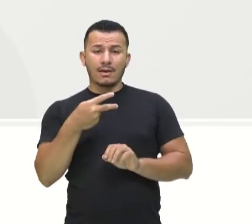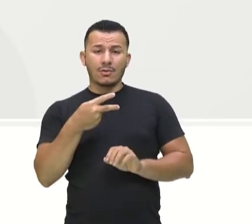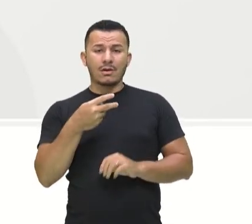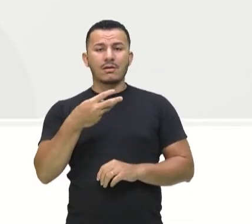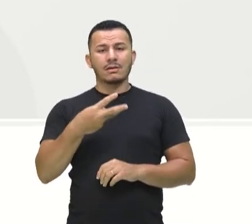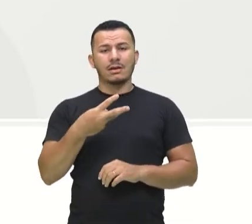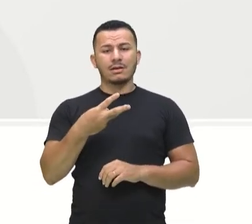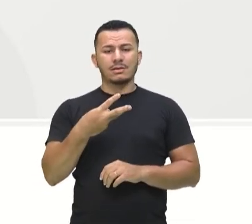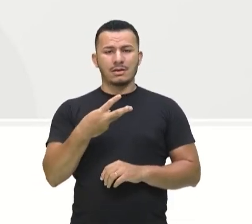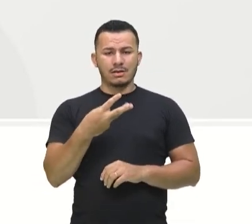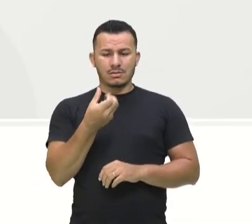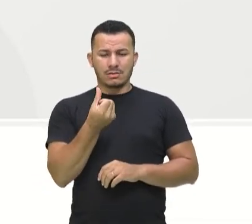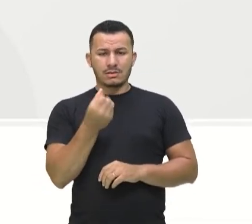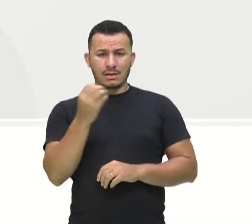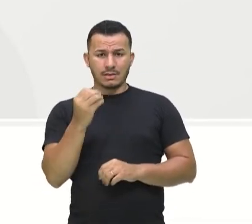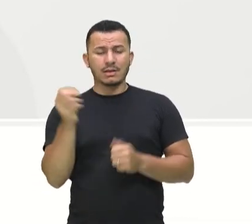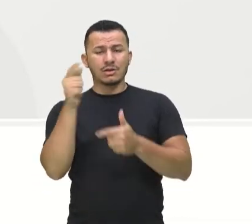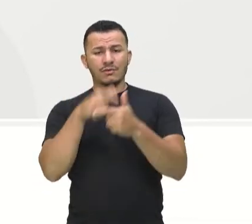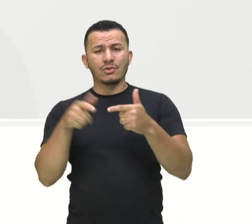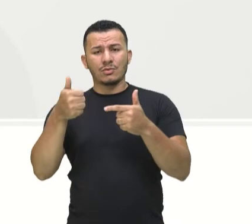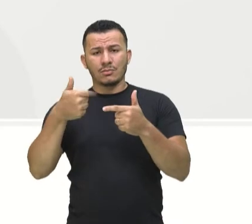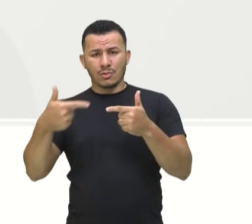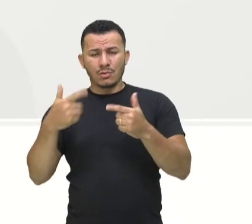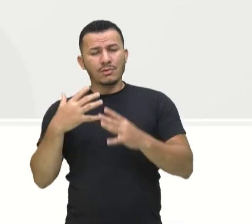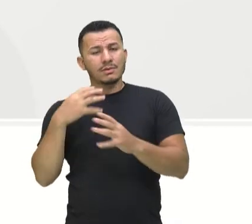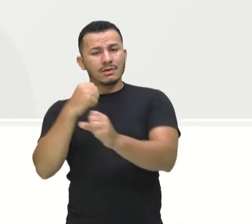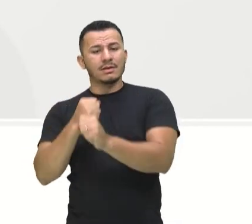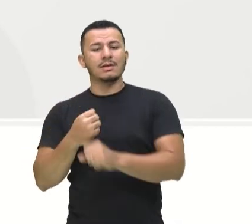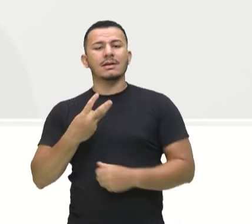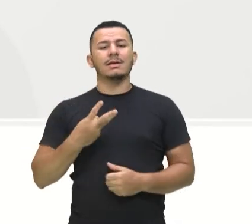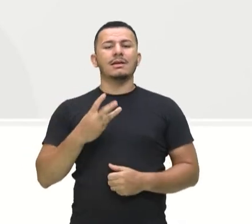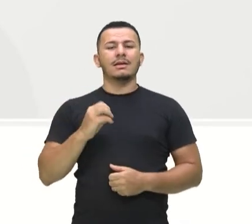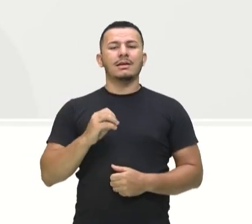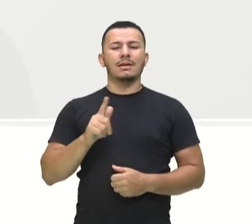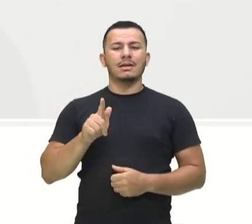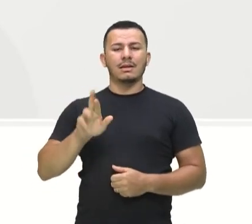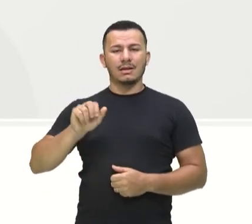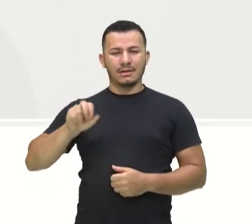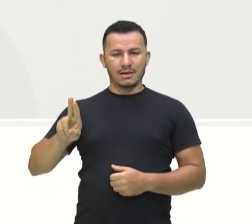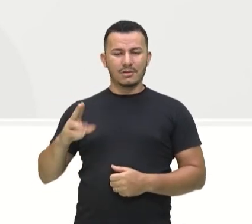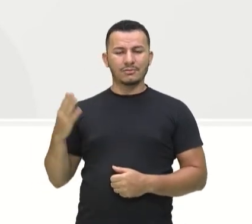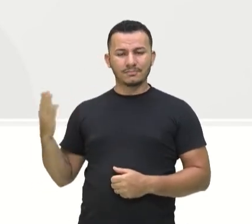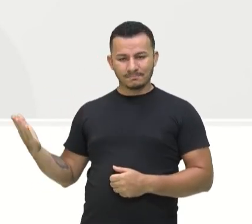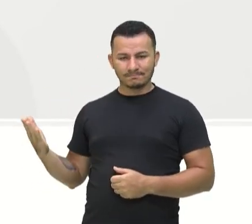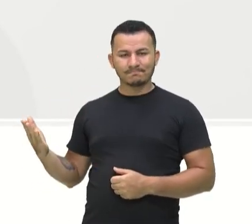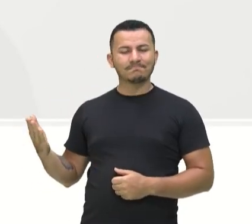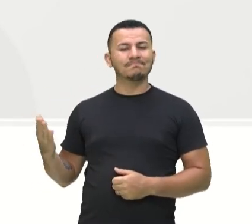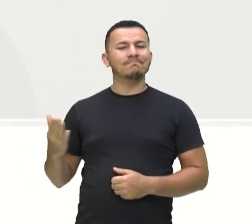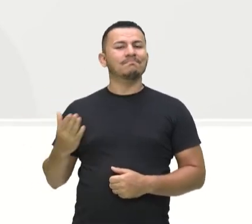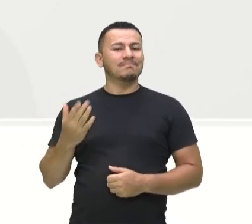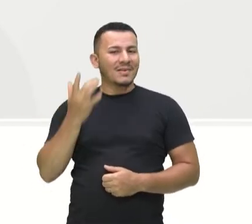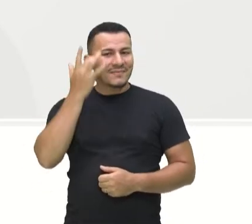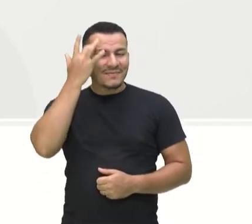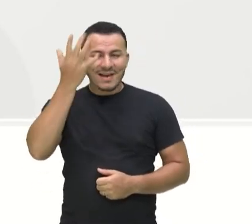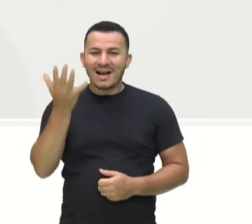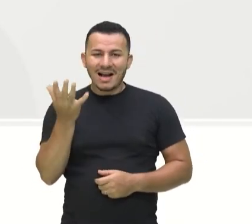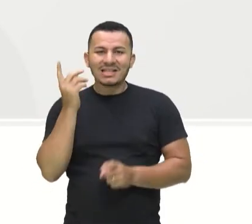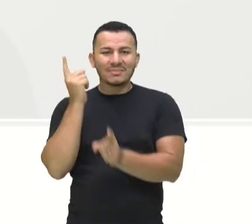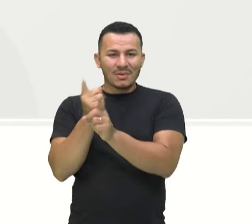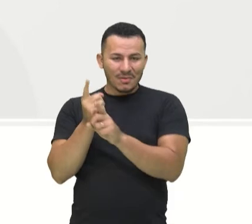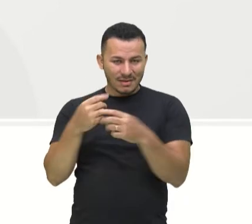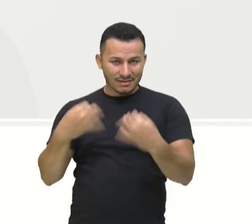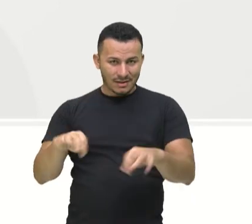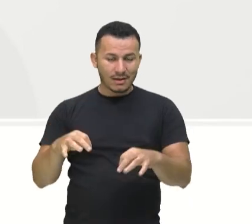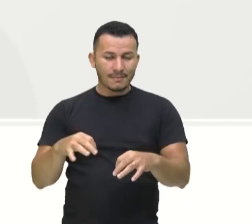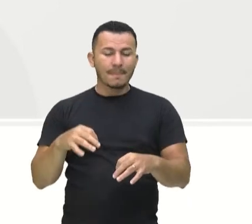360 graus dividido por 12, que é igual a 30 graus. Olha só como é bem tranquilo para a gente determinar. É